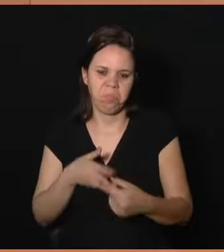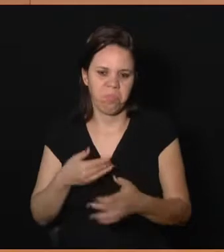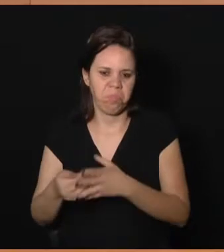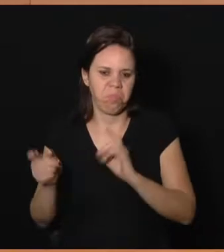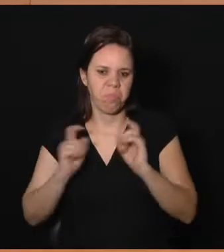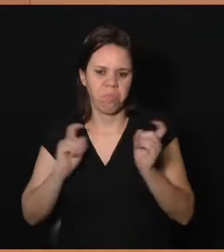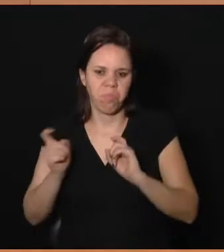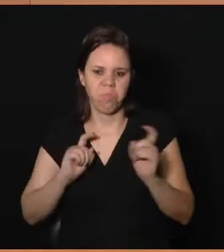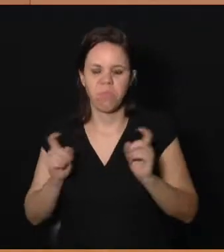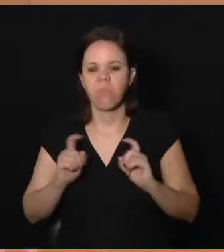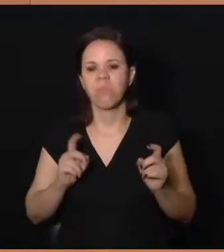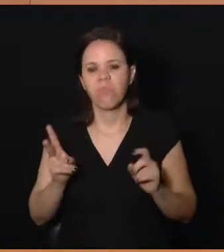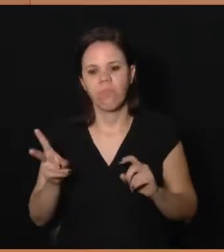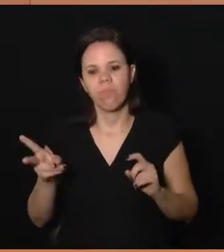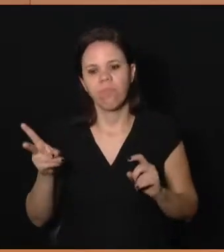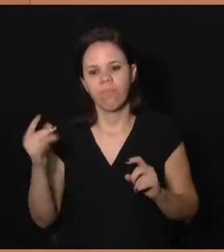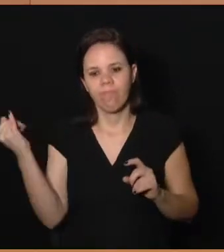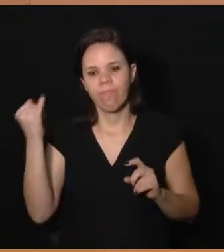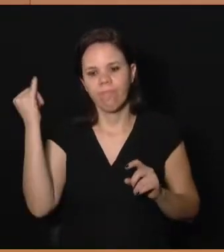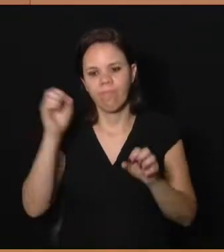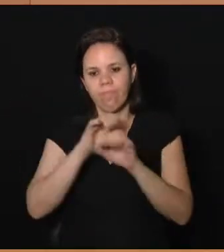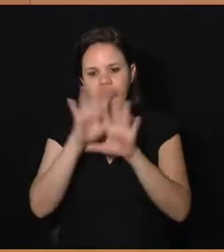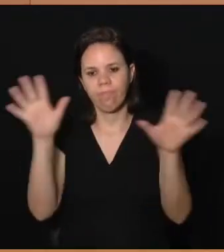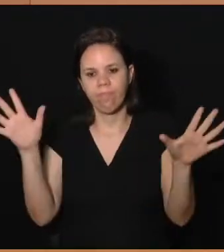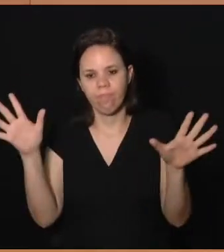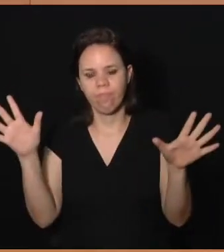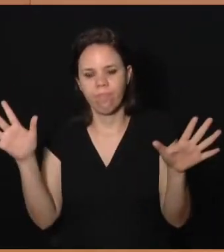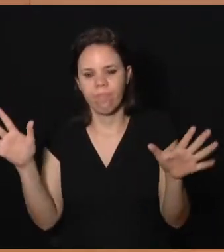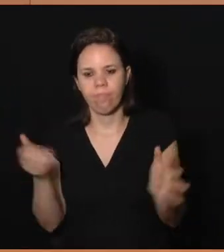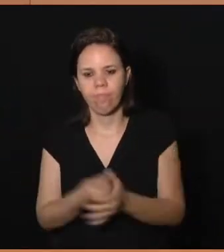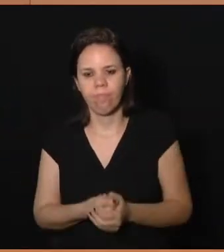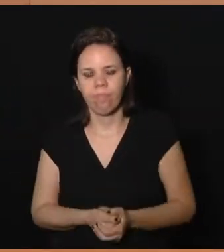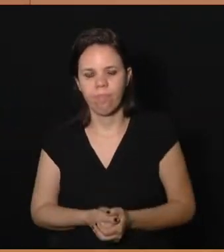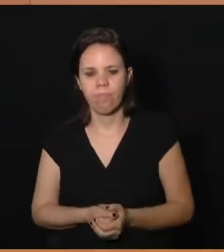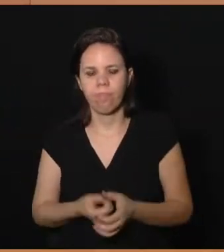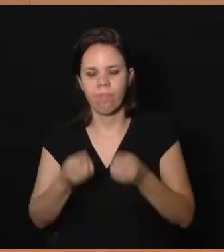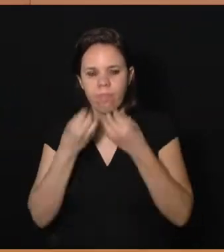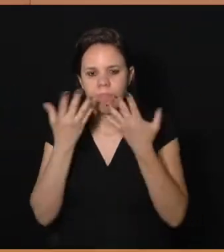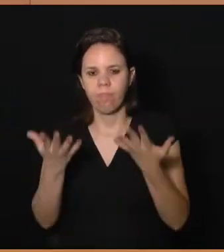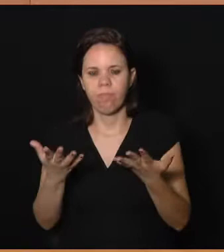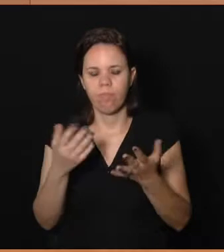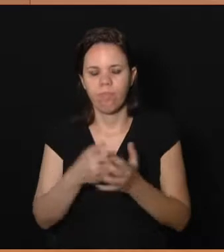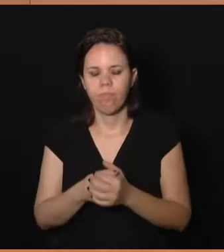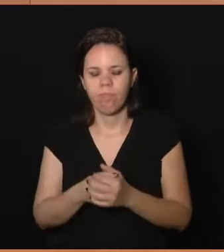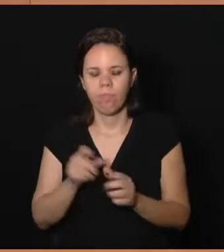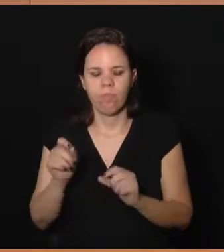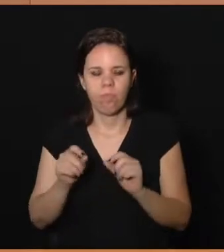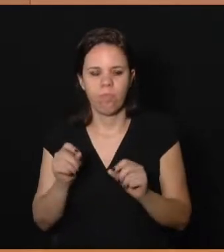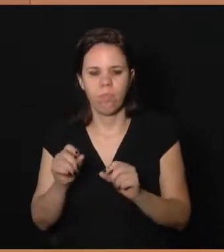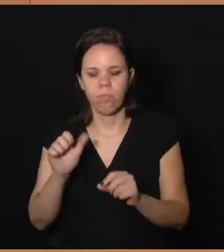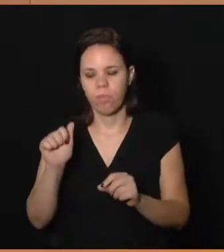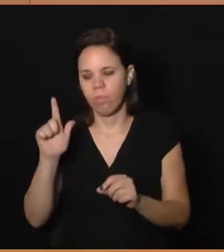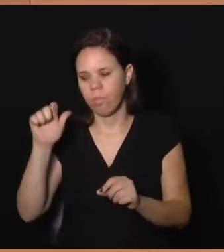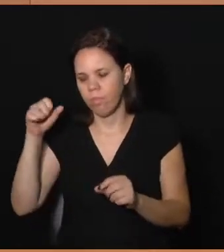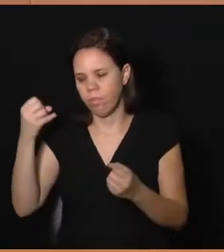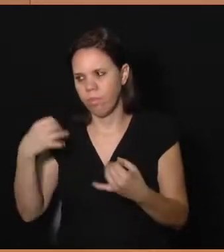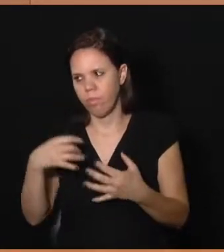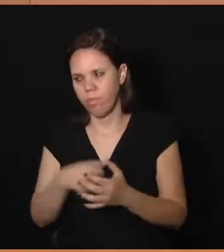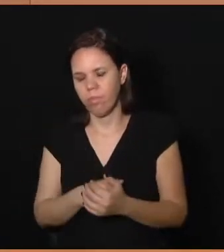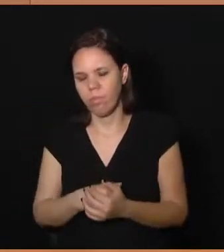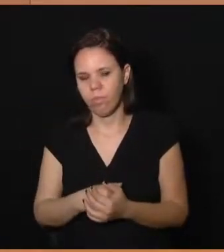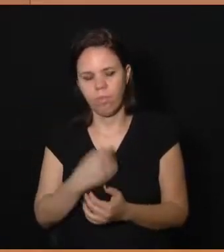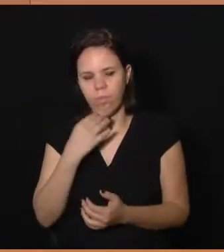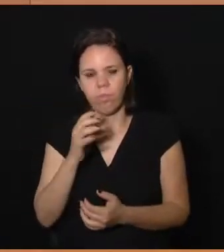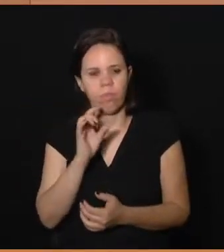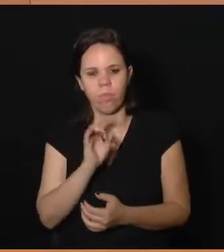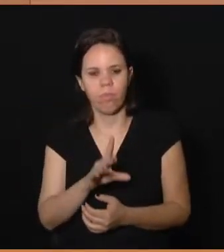acho que é sempre importante deixar claro, como o Alan mencionou, né, Não adianta a gente ter realmente